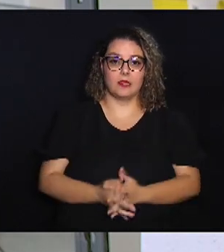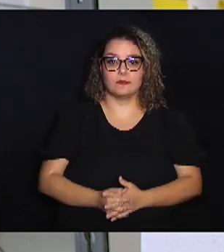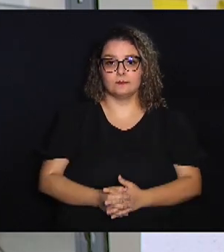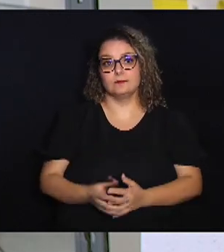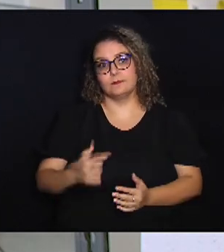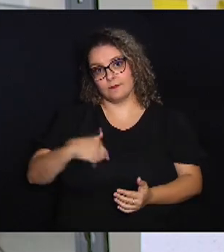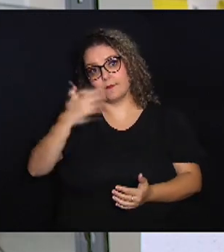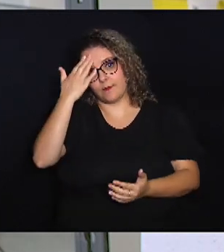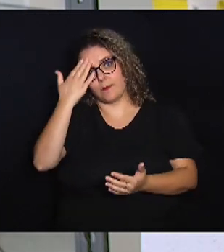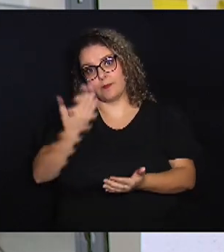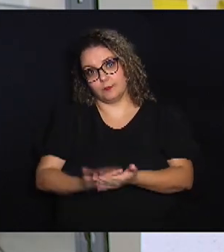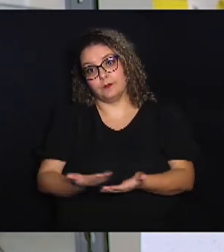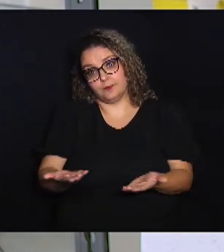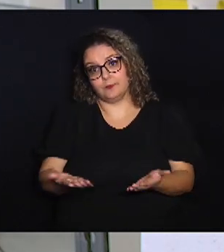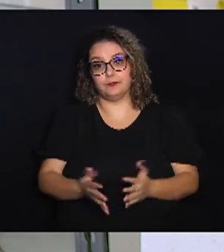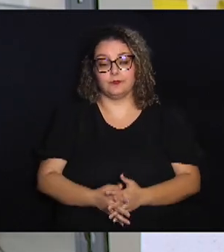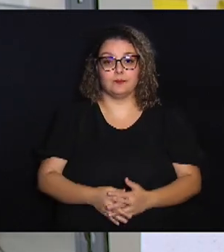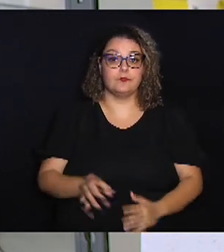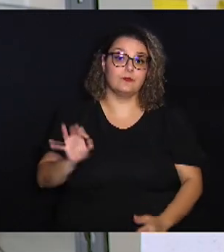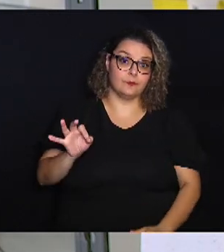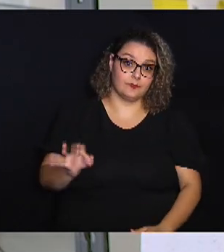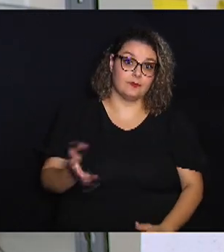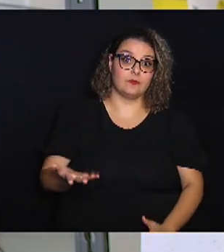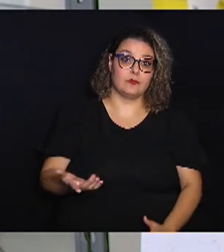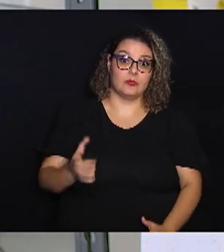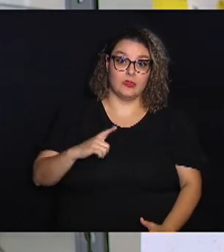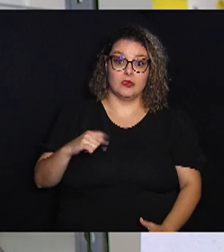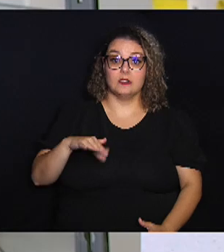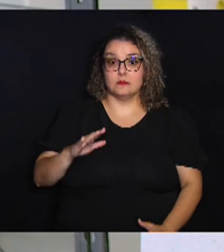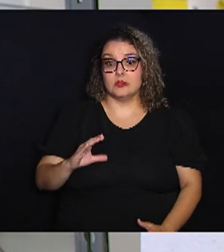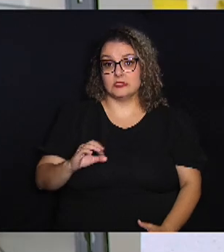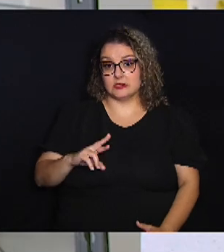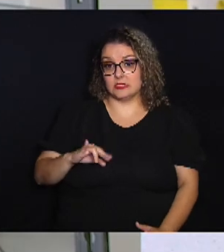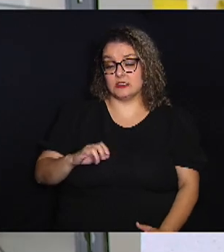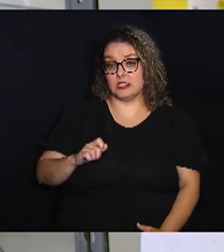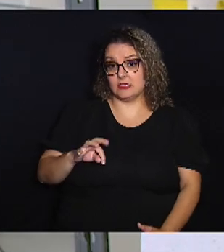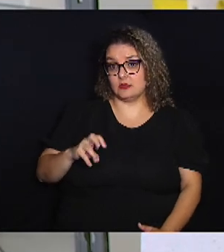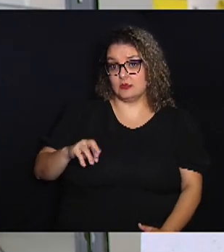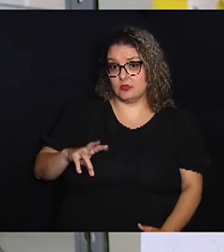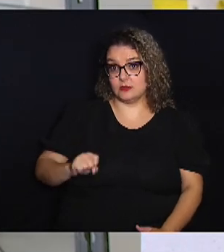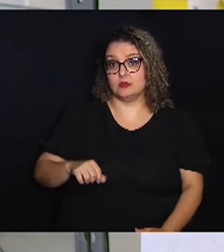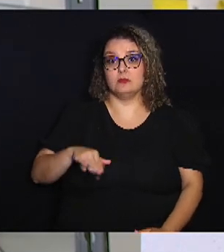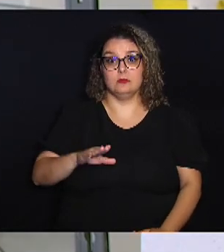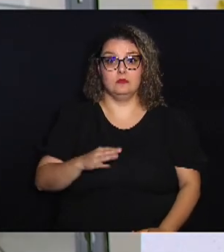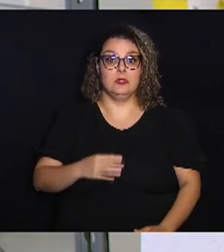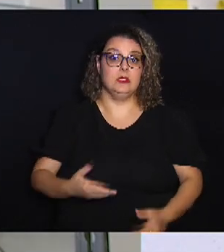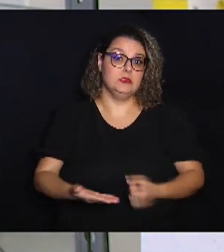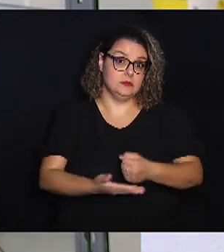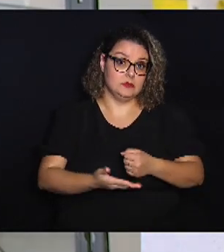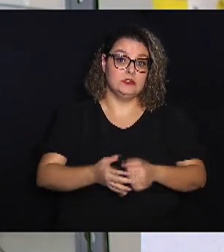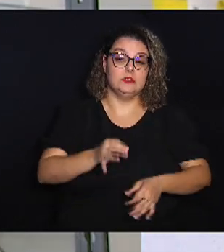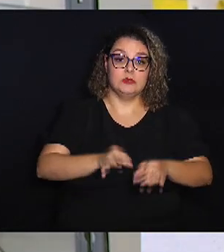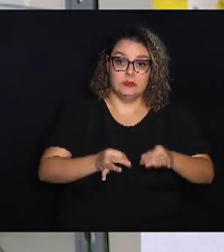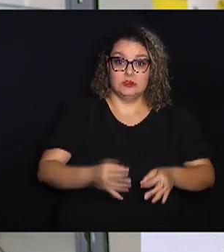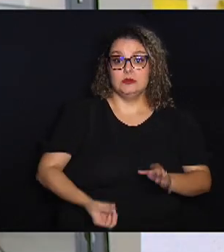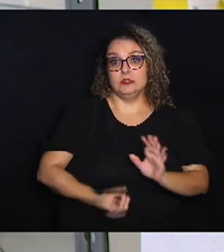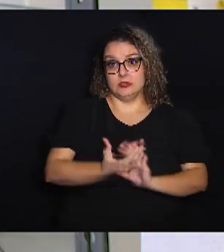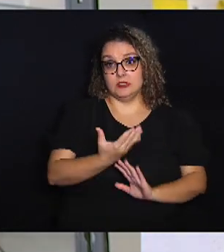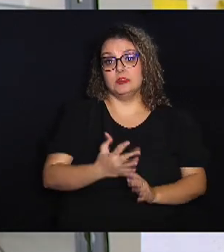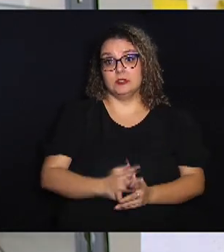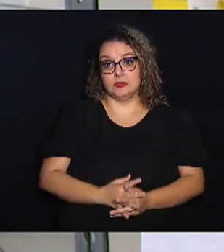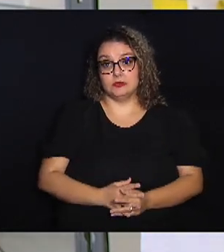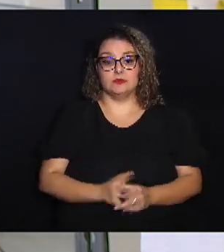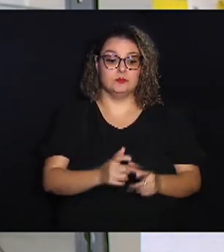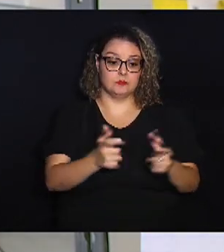acredito que é isso. Mas a tendência é cada vez haver mais criatórios, mais respaldo jurídico para esses criatórios poderem criar em um